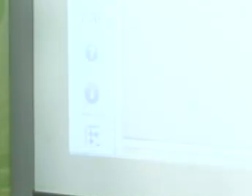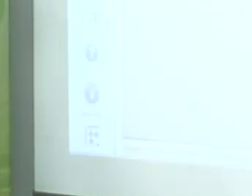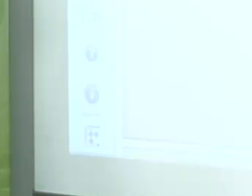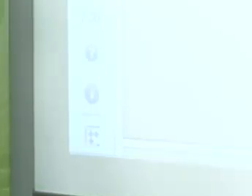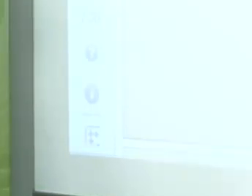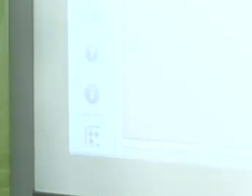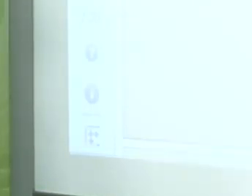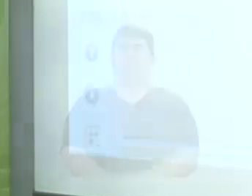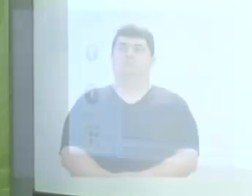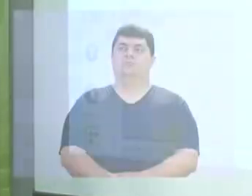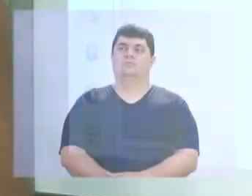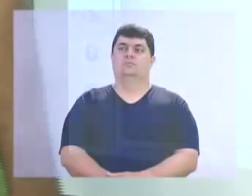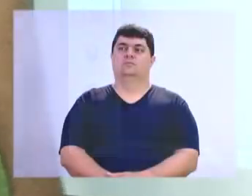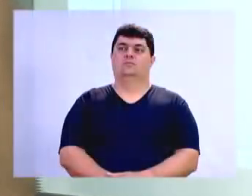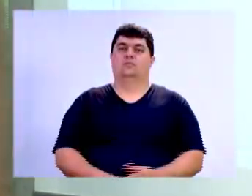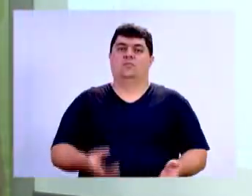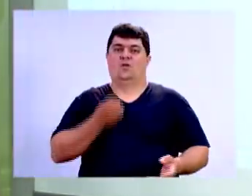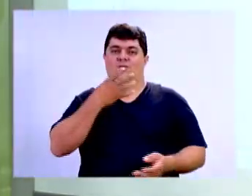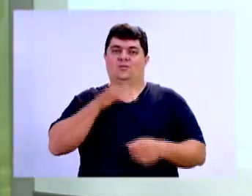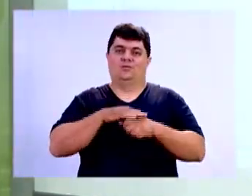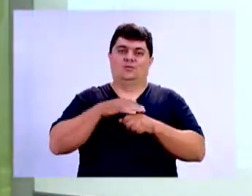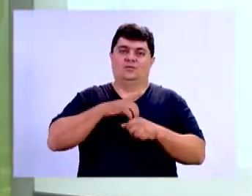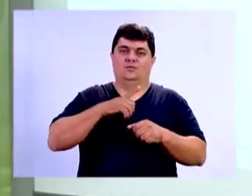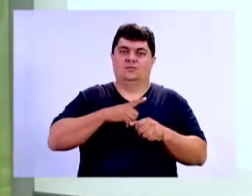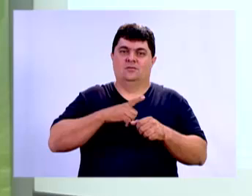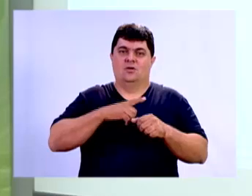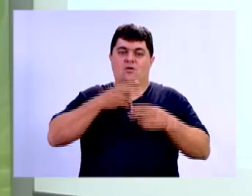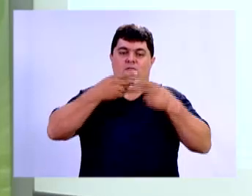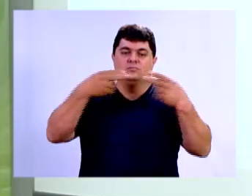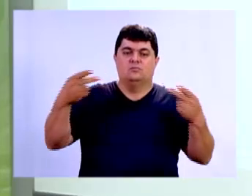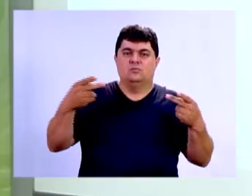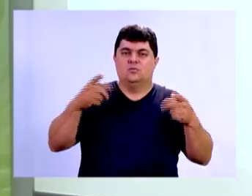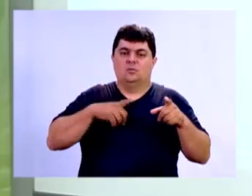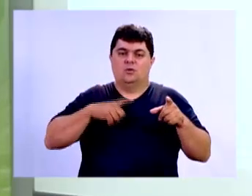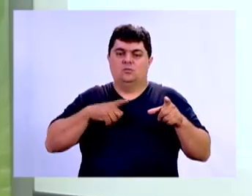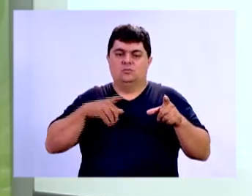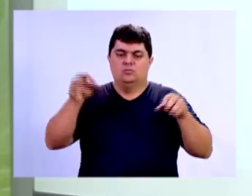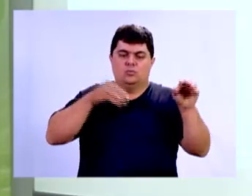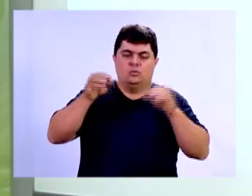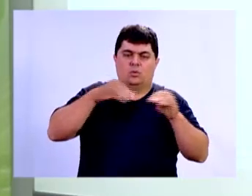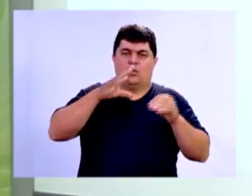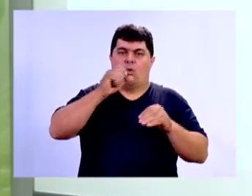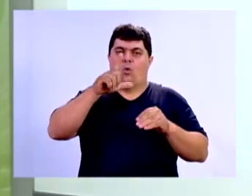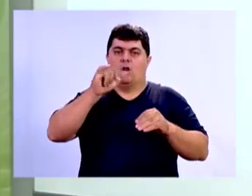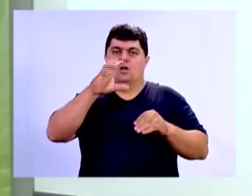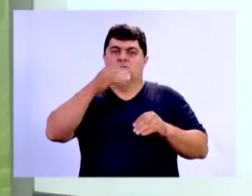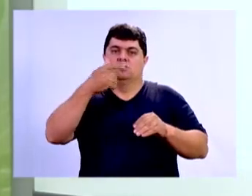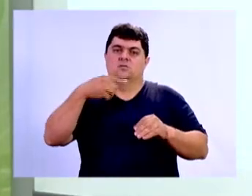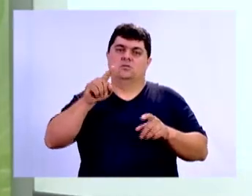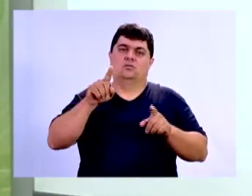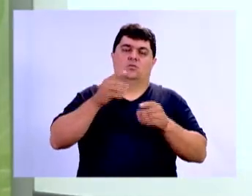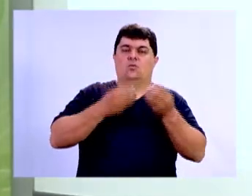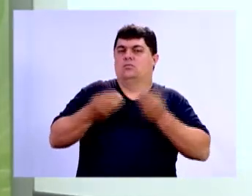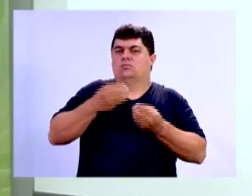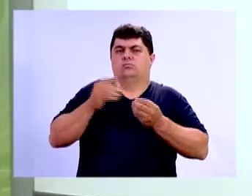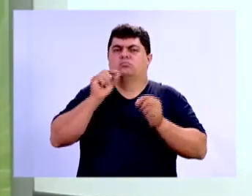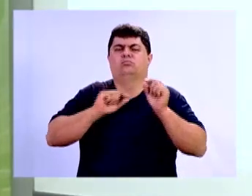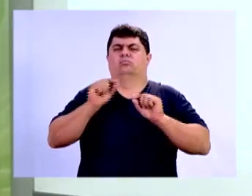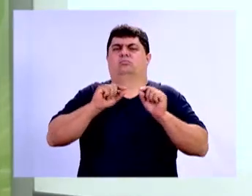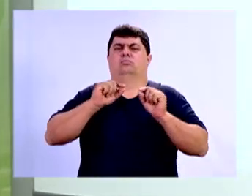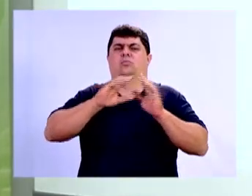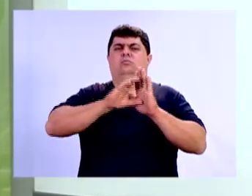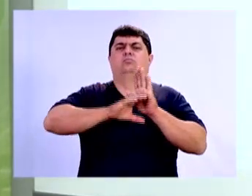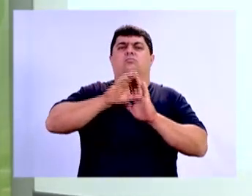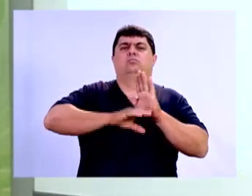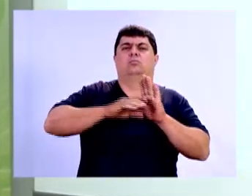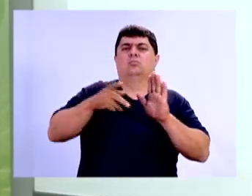Pessoal, boa noite. Coleção de objetos. Como é que a gente vai trabalhar essa questão de coleção, né? O que seria esse conceito